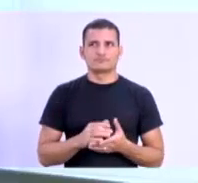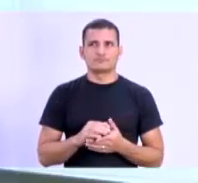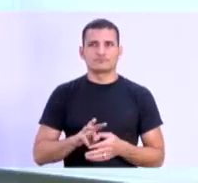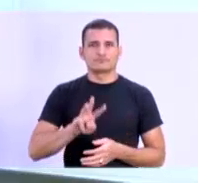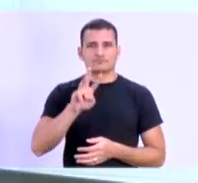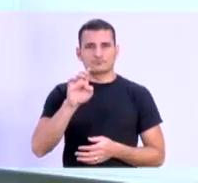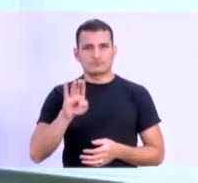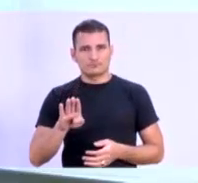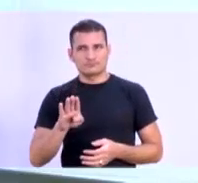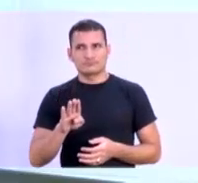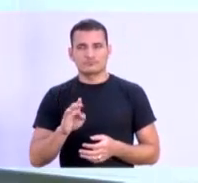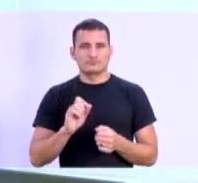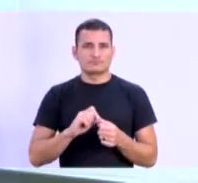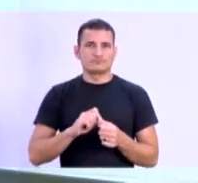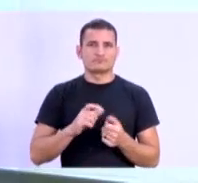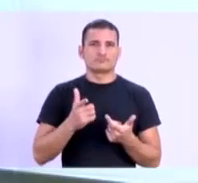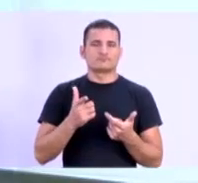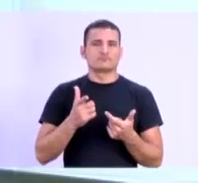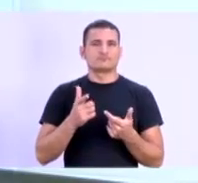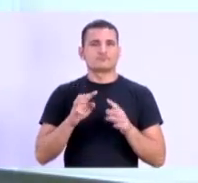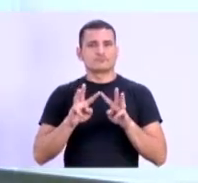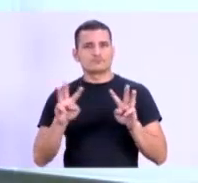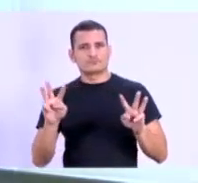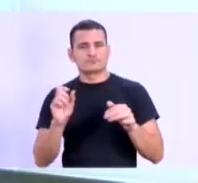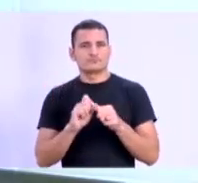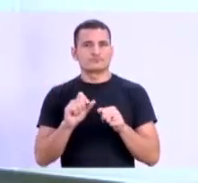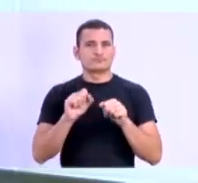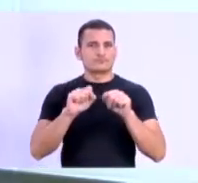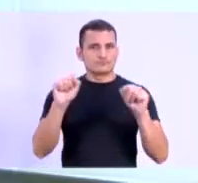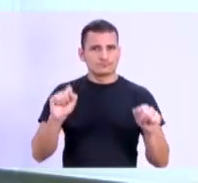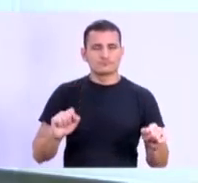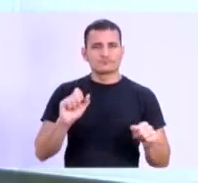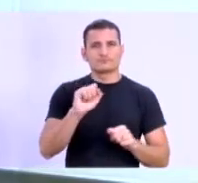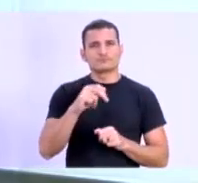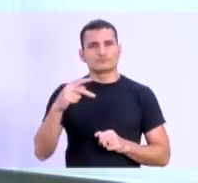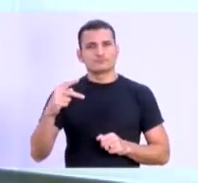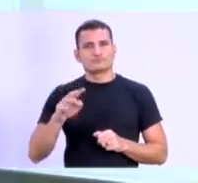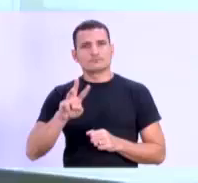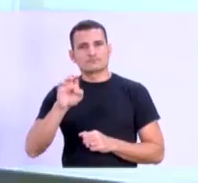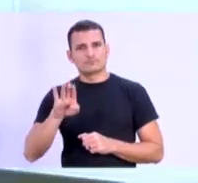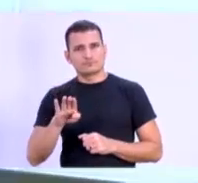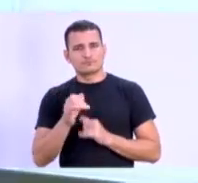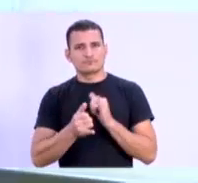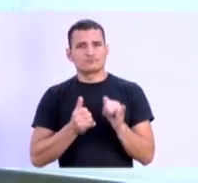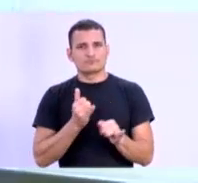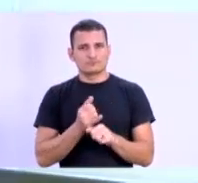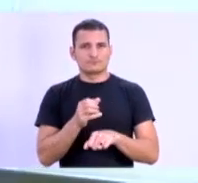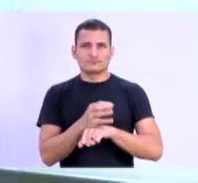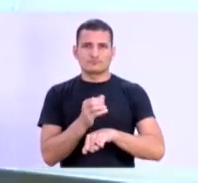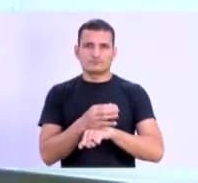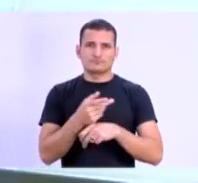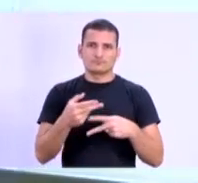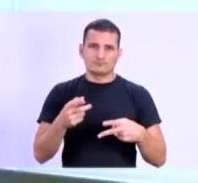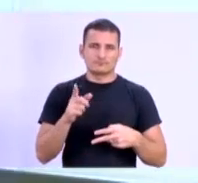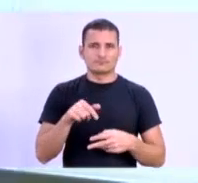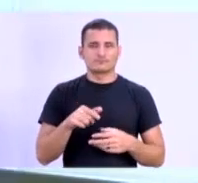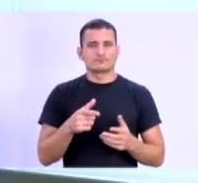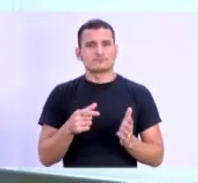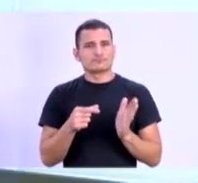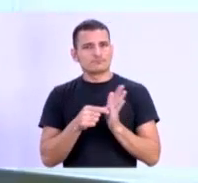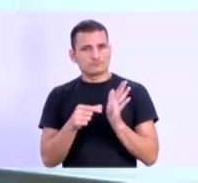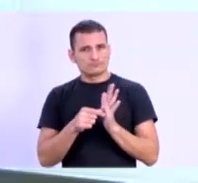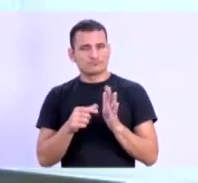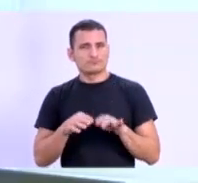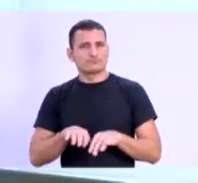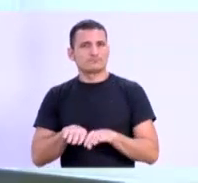web, fazer um site, fazer um sistema, uma aplicação para a web, para a internet, a orientação a objeto é basicamente a nossa ferramenta